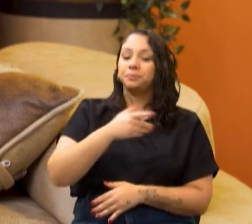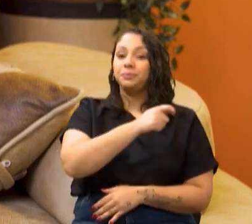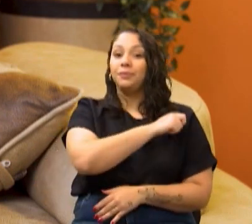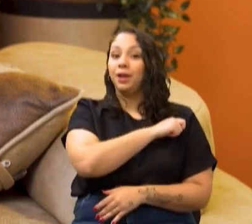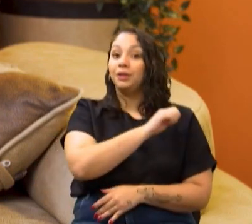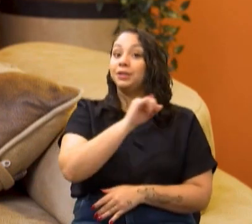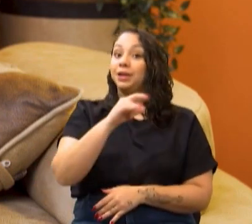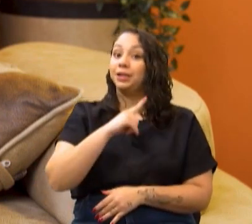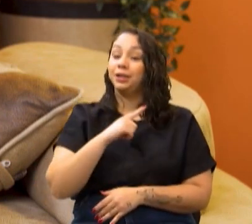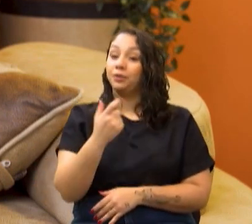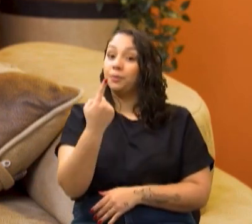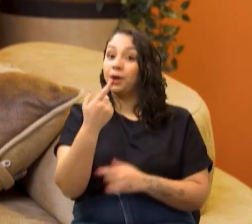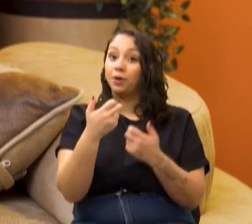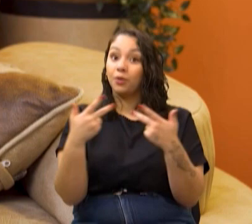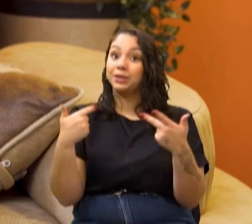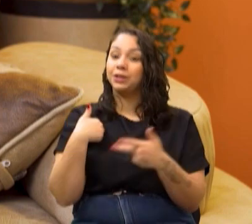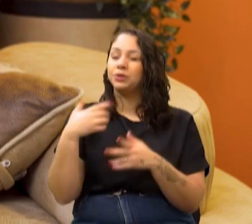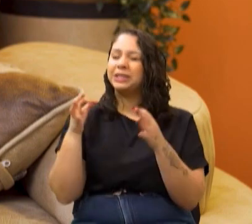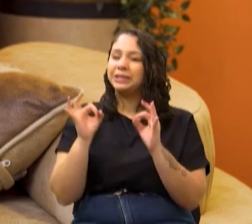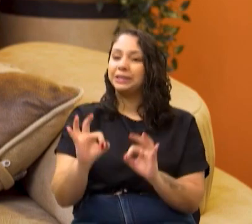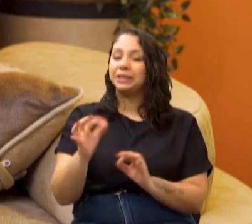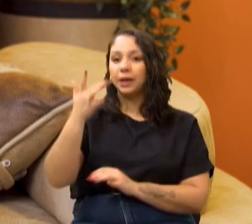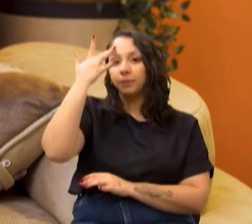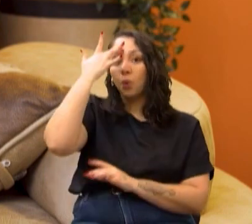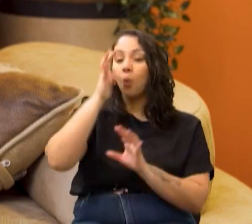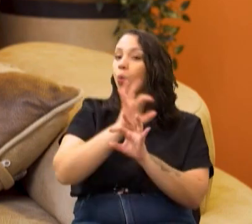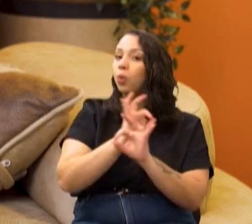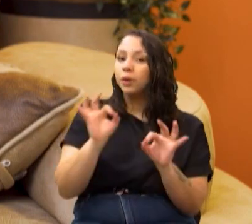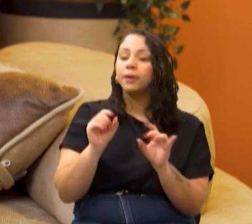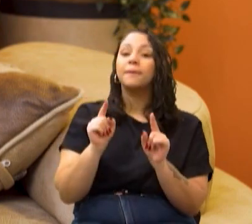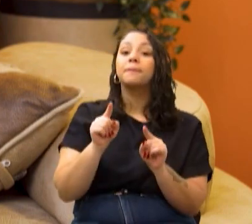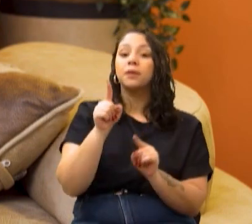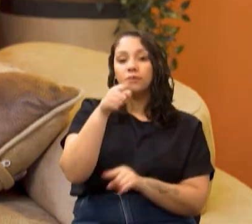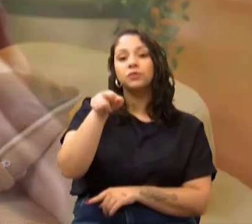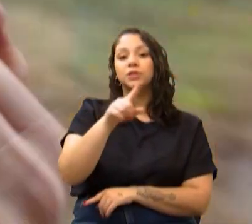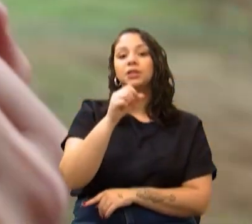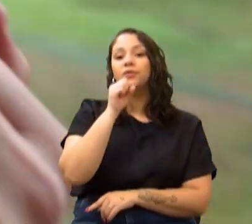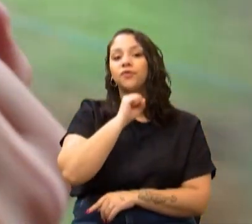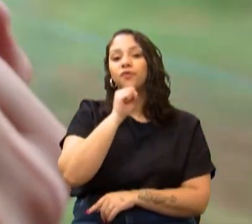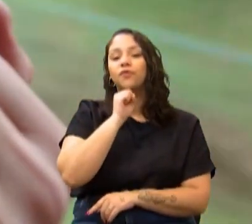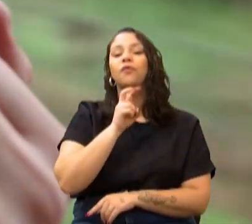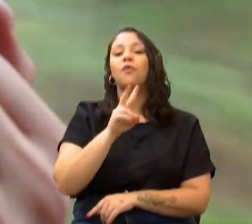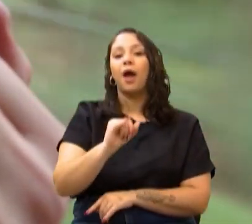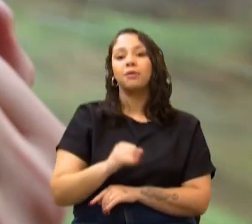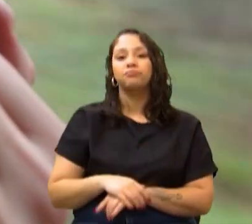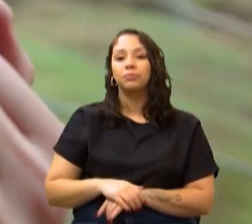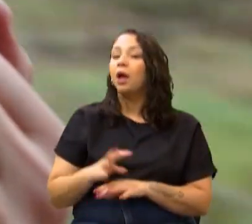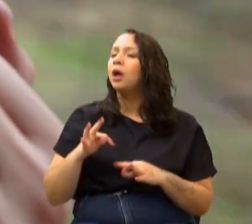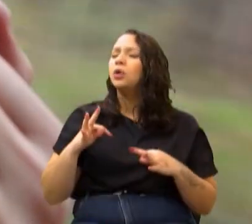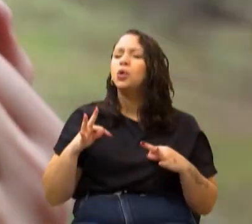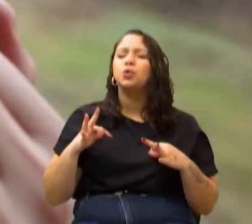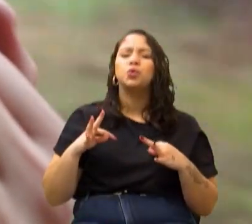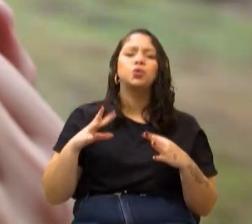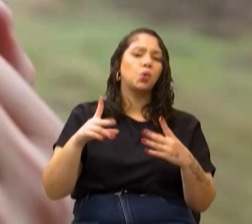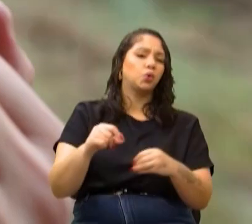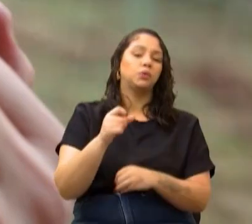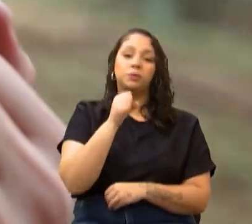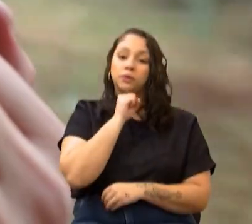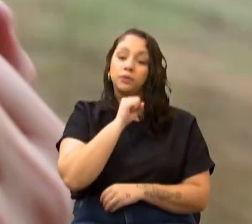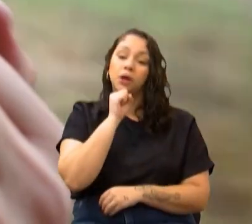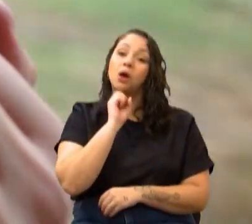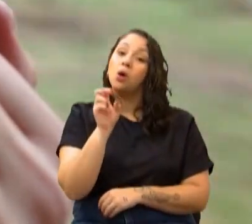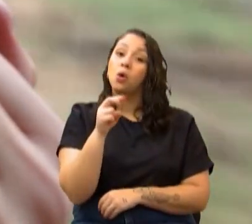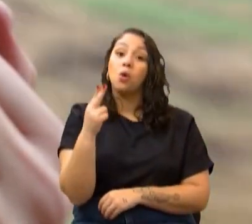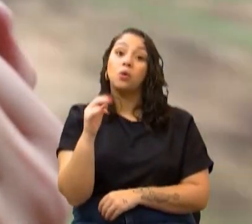dizer para os meus alunos, se tem uma coisa que eu tenho certeza absoluta, é que vocês vão envelhecer. Então, todo